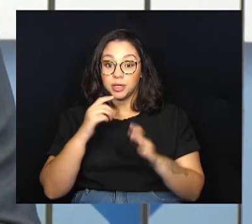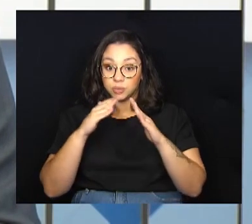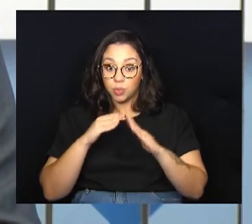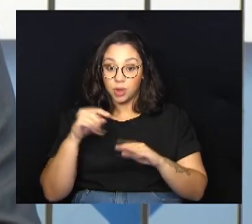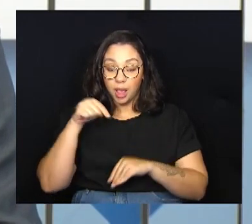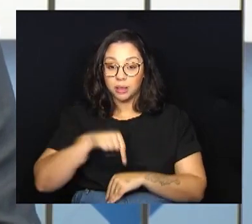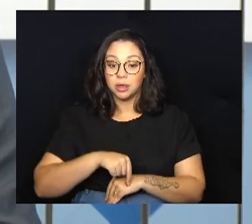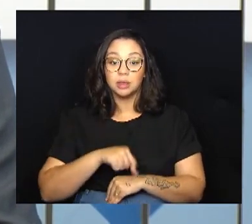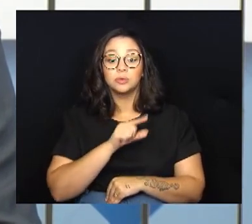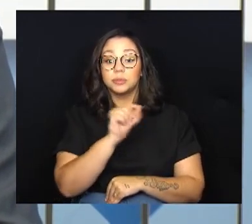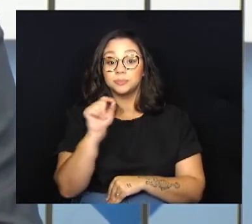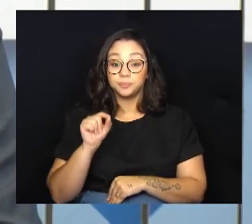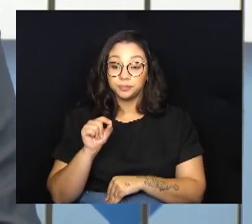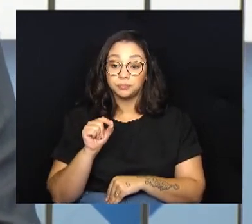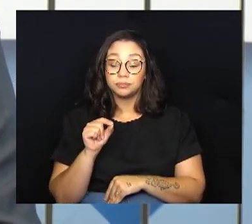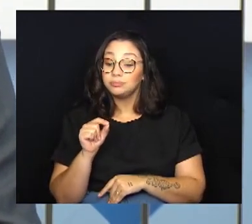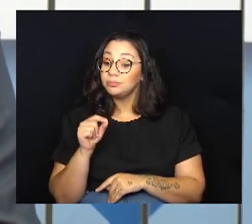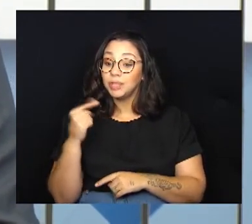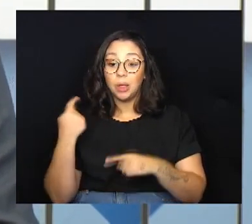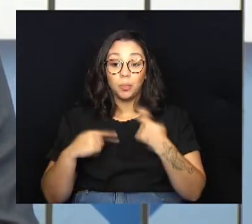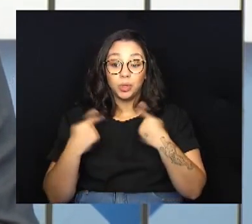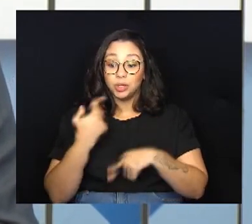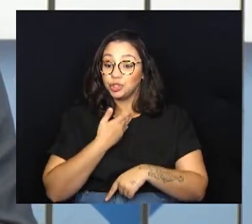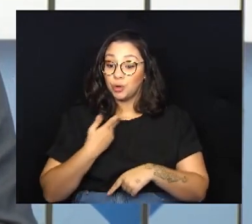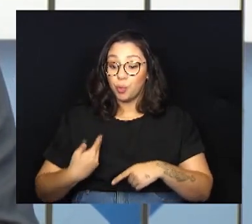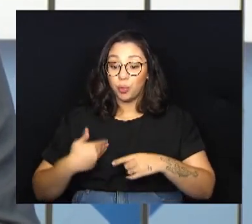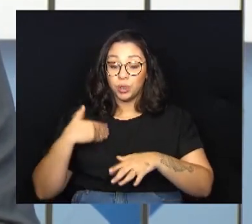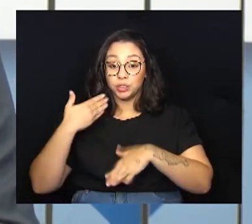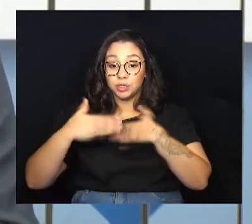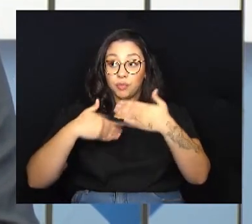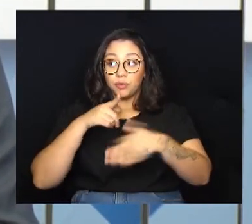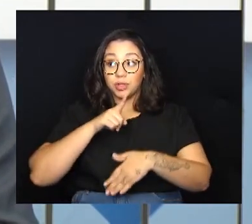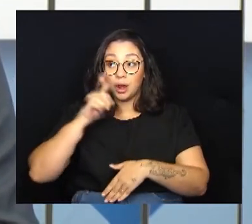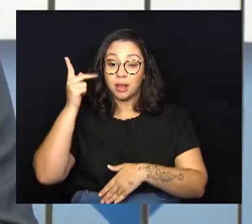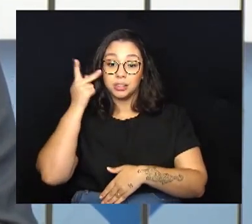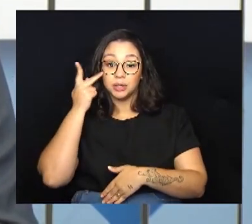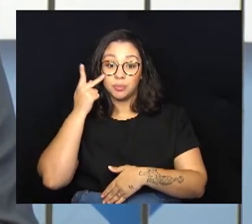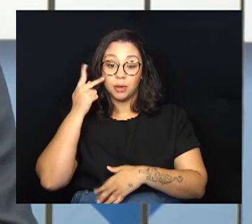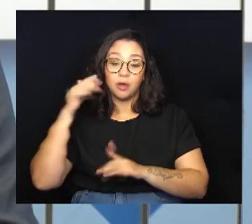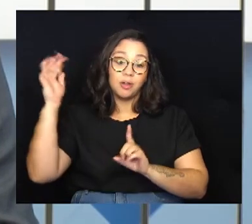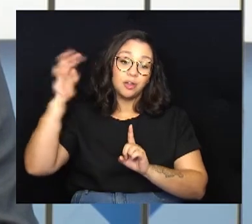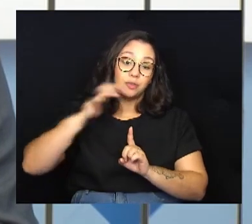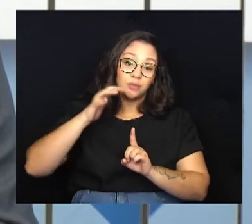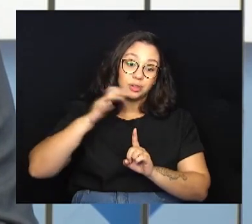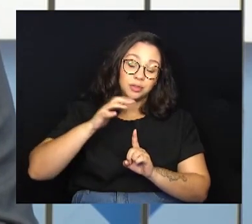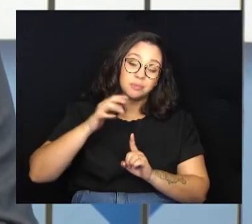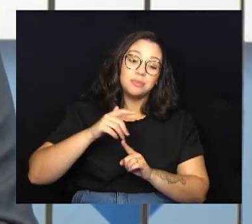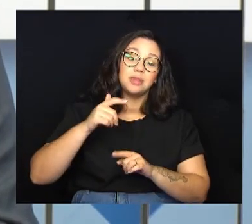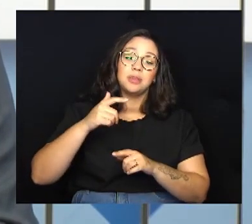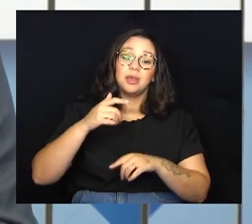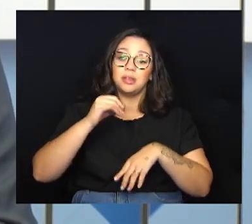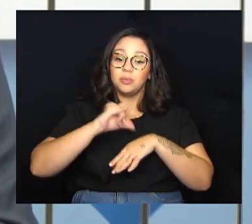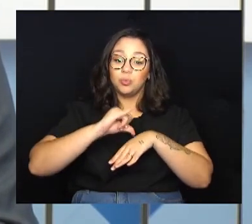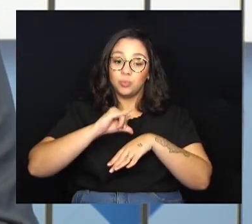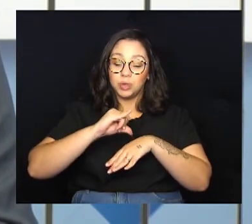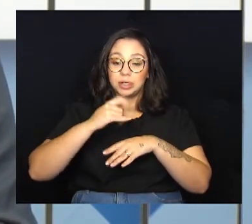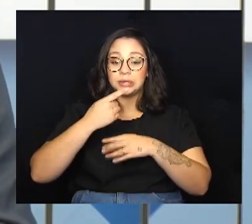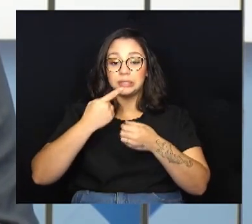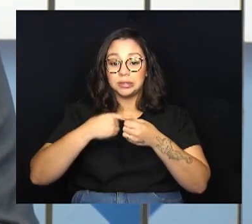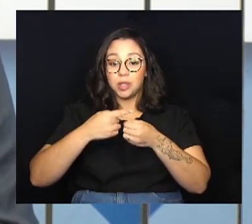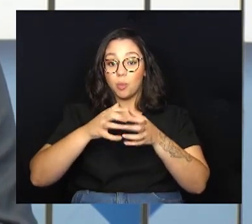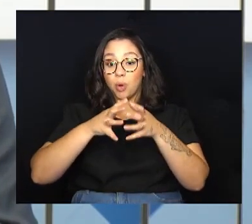É uma droga fumada como o próprio K9, né? Sim. Como a própria K9. Agora tem que entender também que o próprio